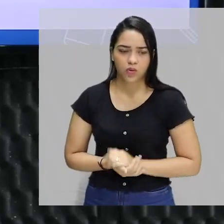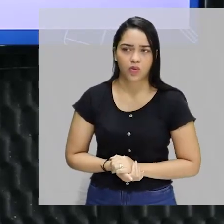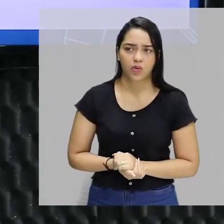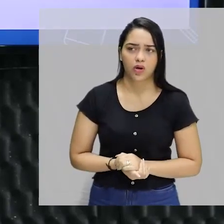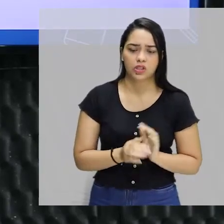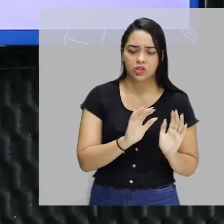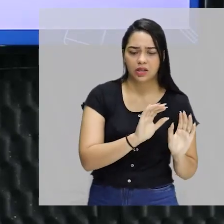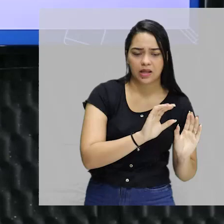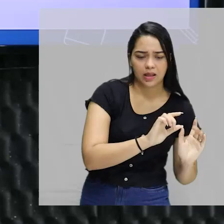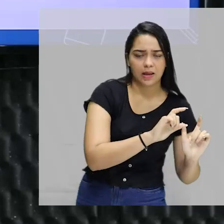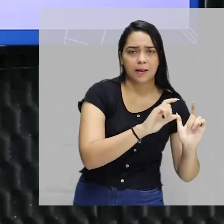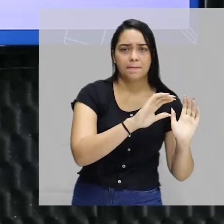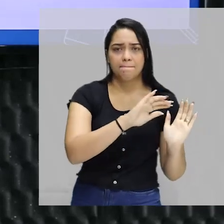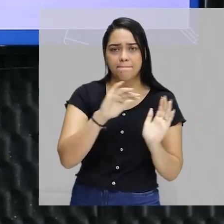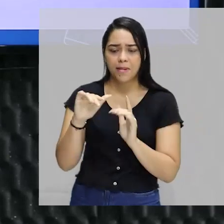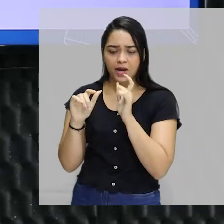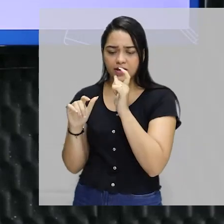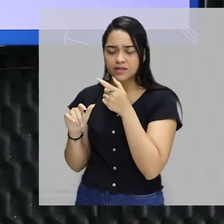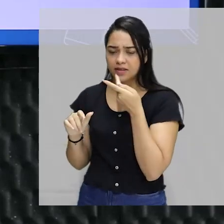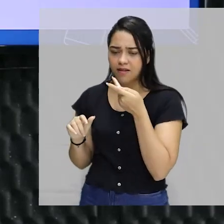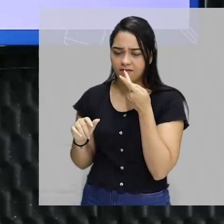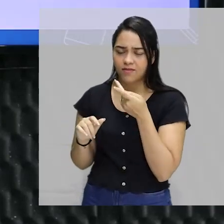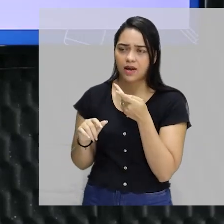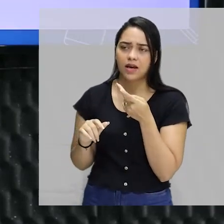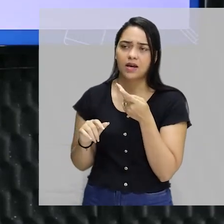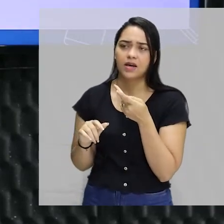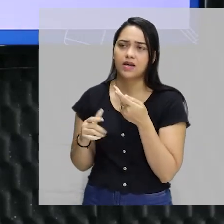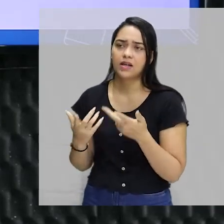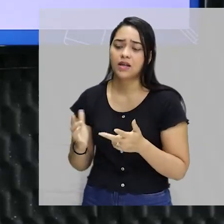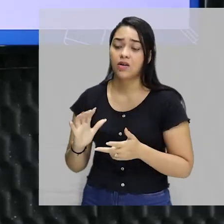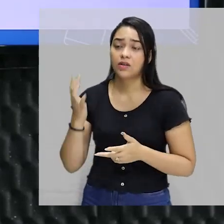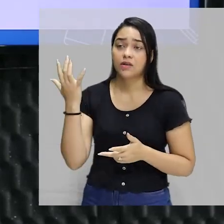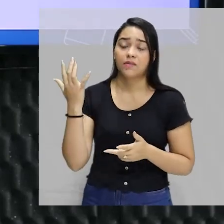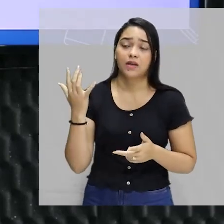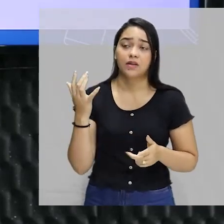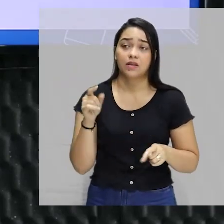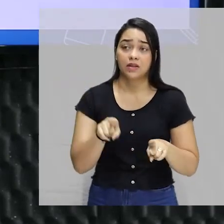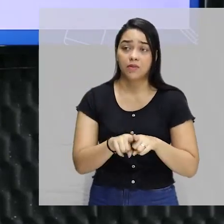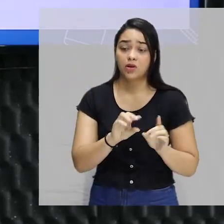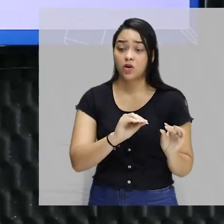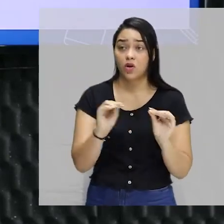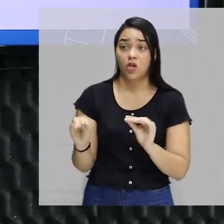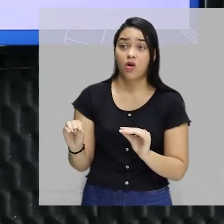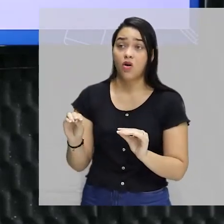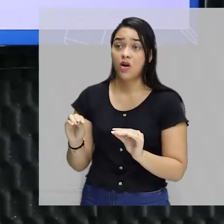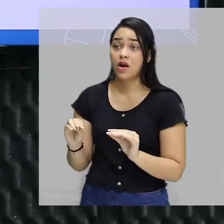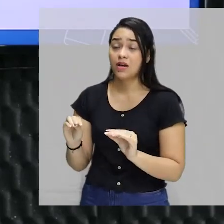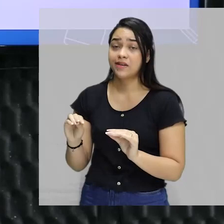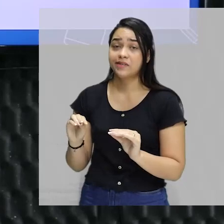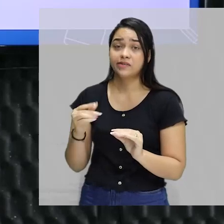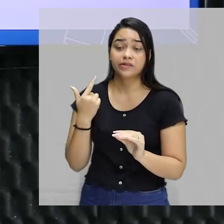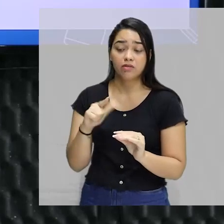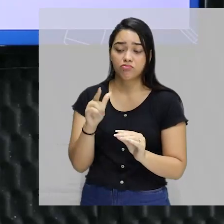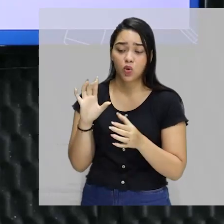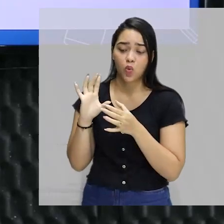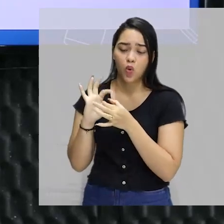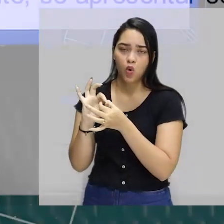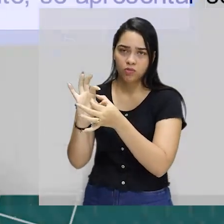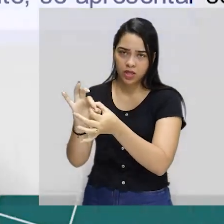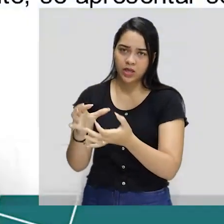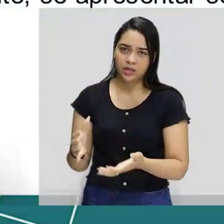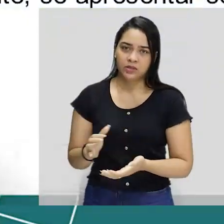aí tira só aquela parte, né? Ou que foi falado em determinada situação e coloca totalmente fora de